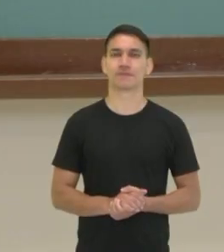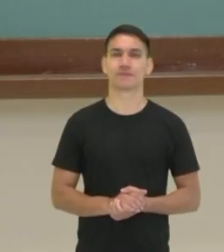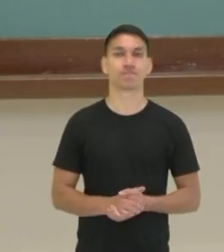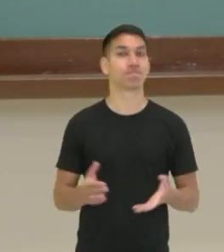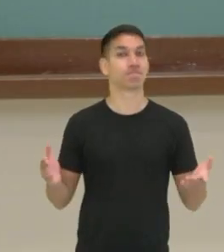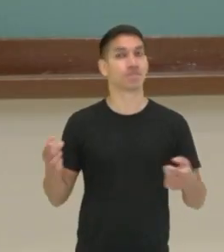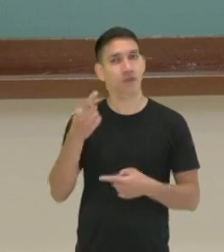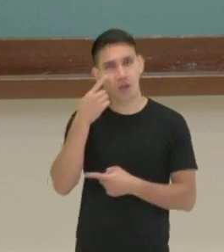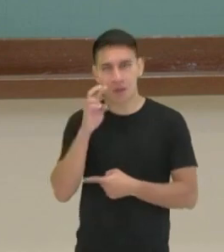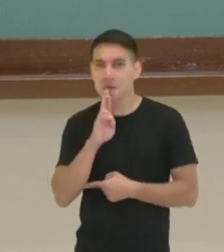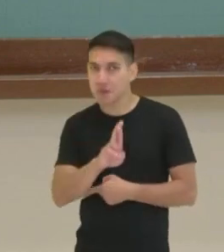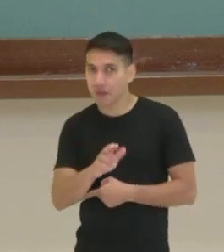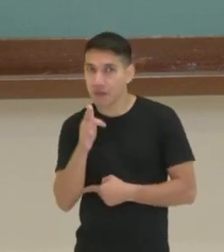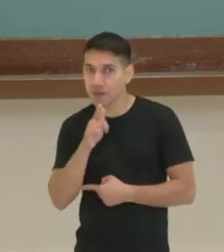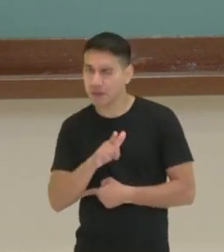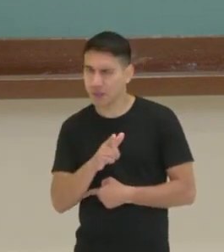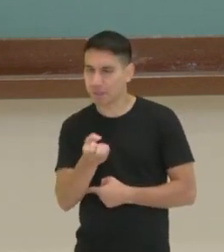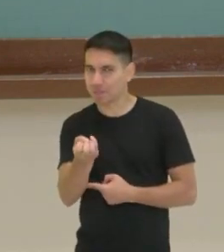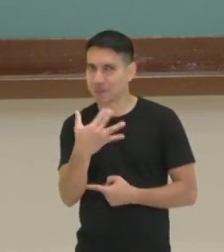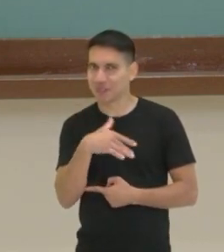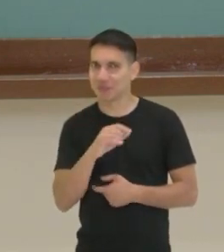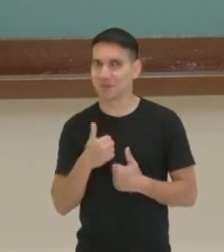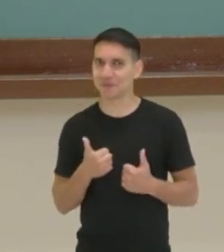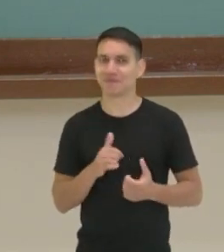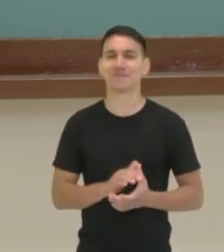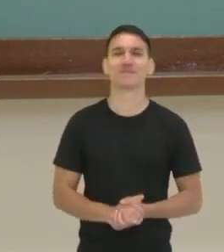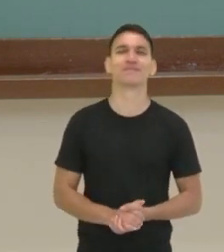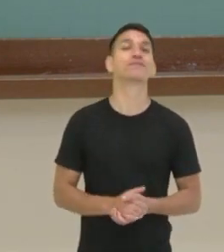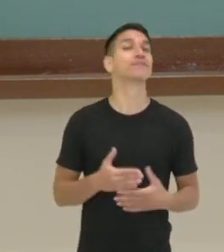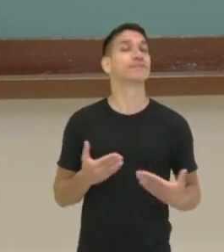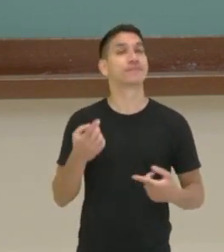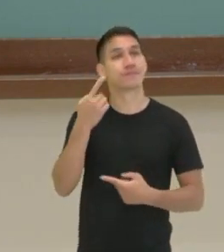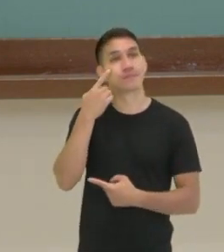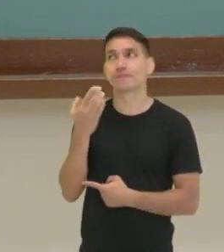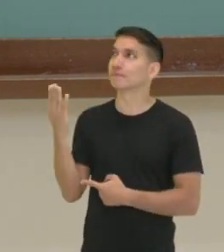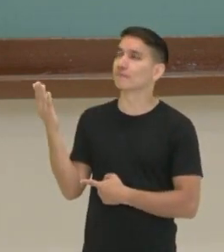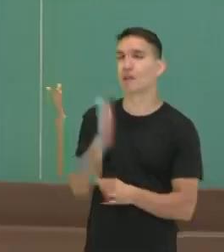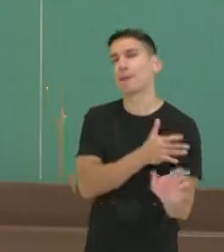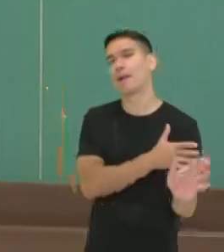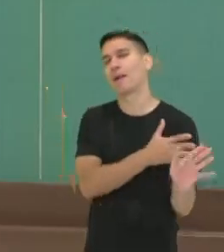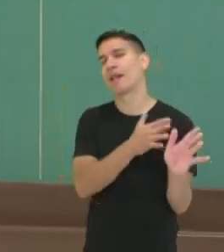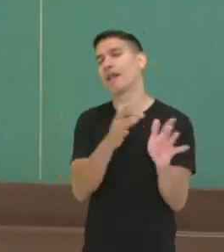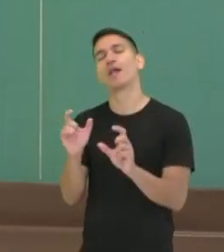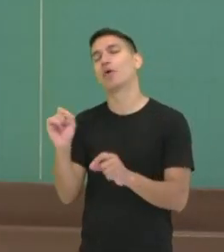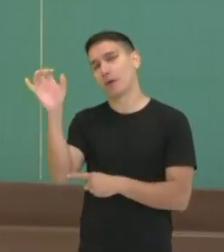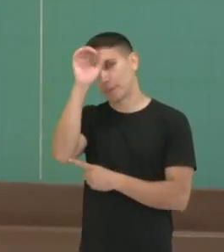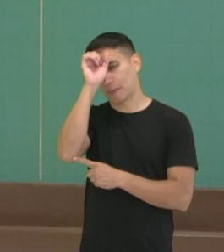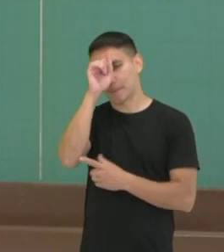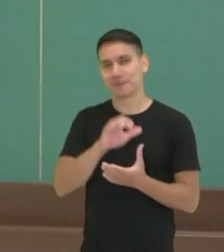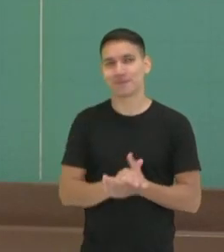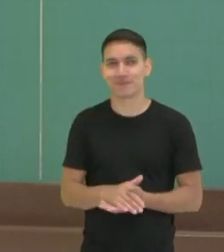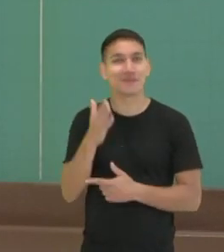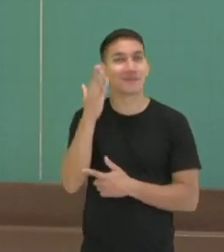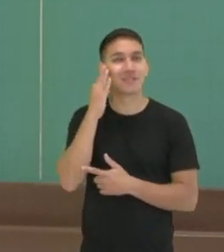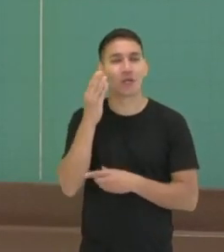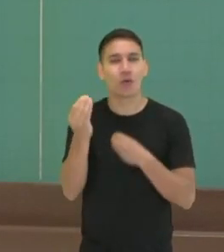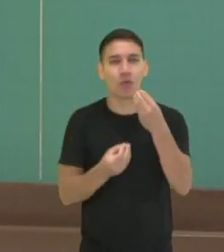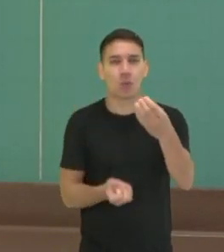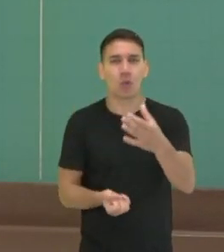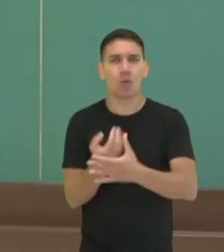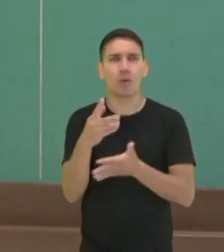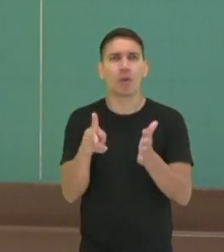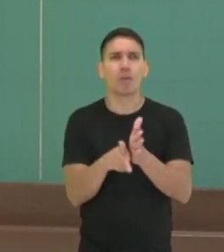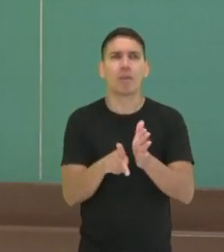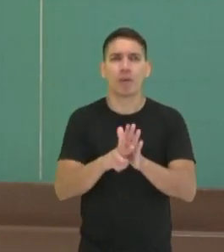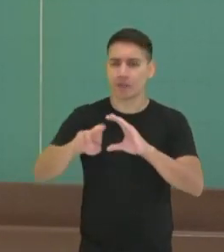Aí, pessoal, responderam lá? Manda para nós, ok? Então, o que a gente aprendeu hoje, gente? Nós conhecemos a origem da